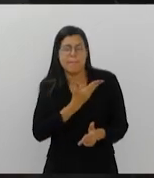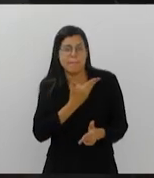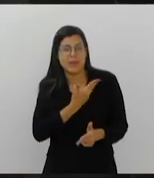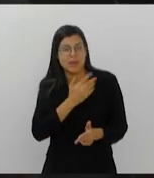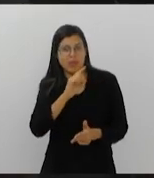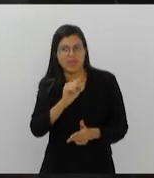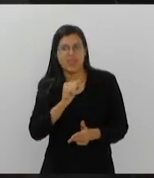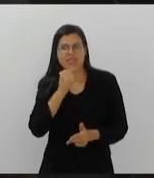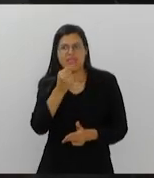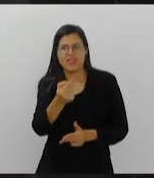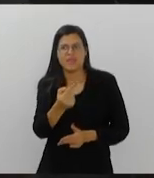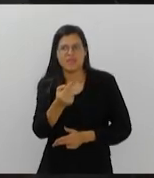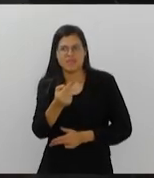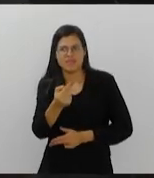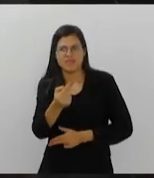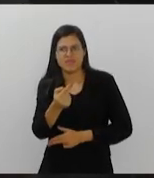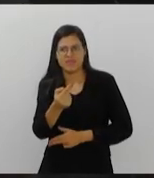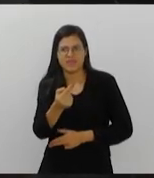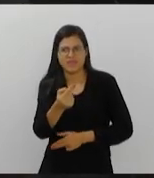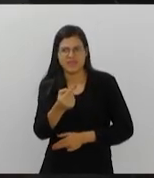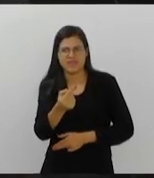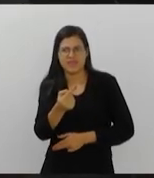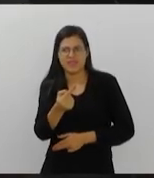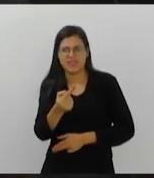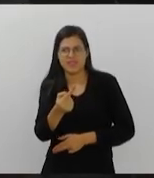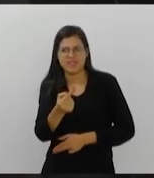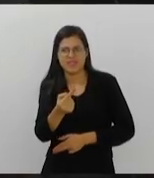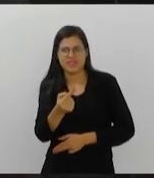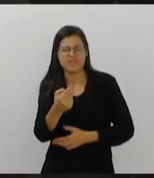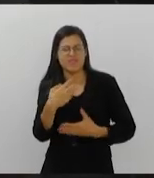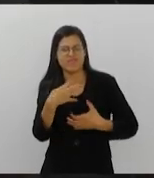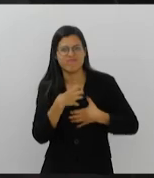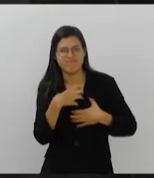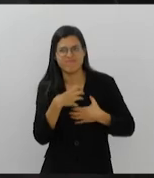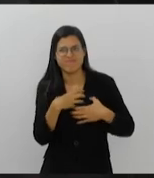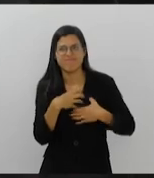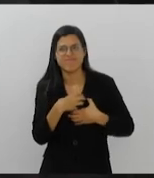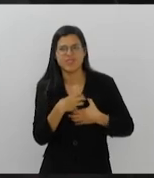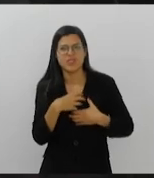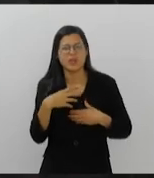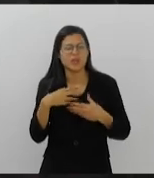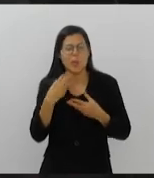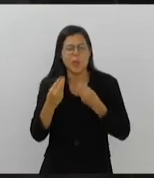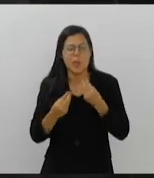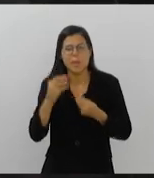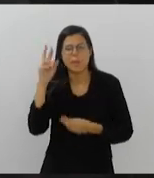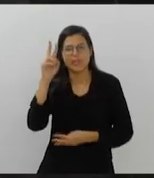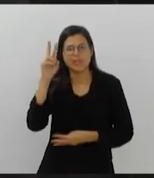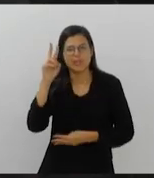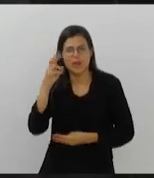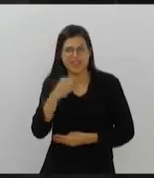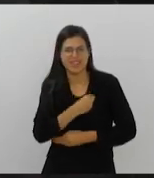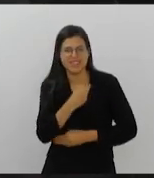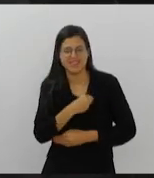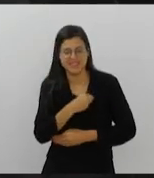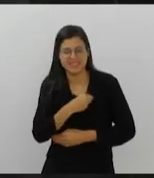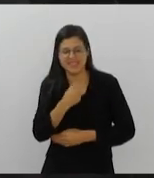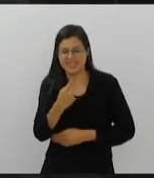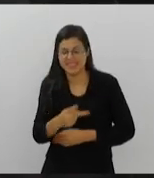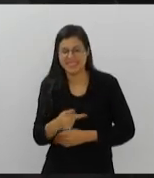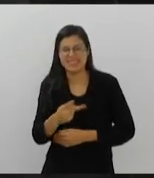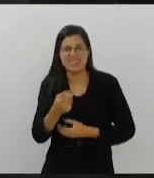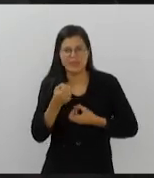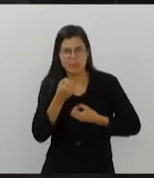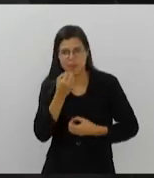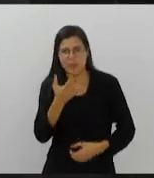depois de eu ficar impactada com a história de vida deles. E aí, dali em diante, a